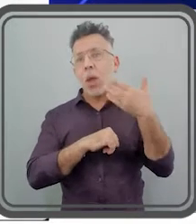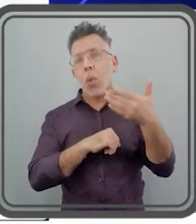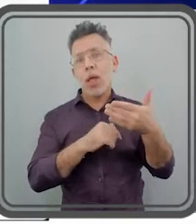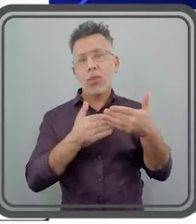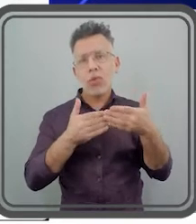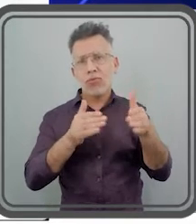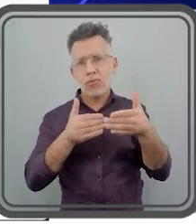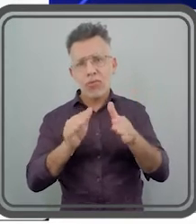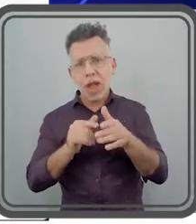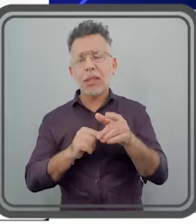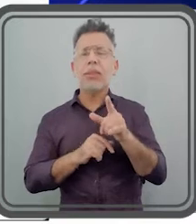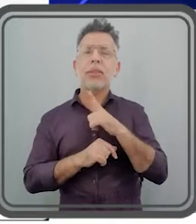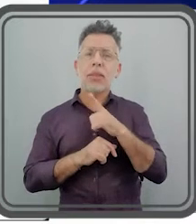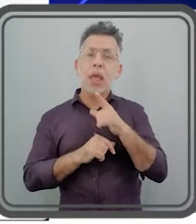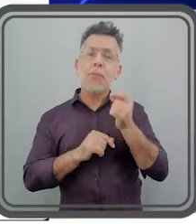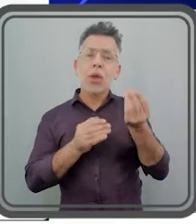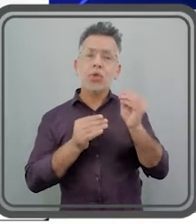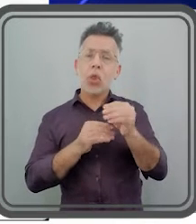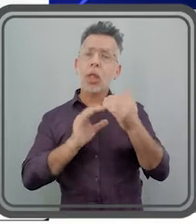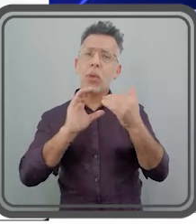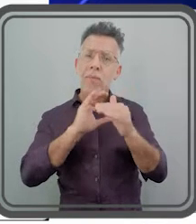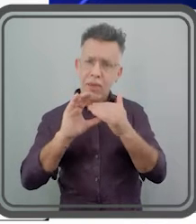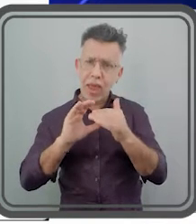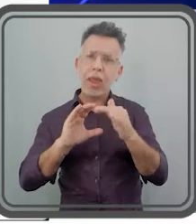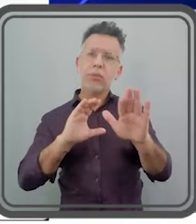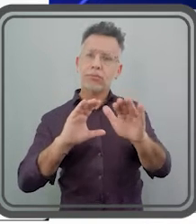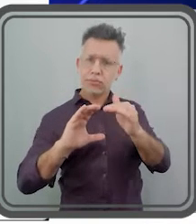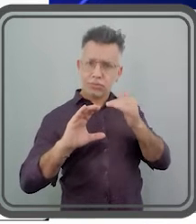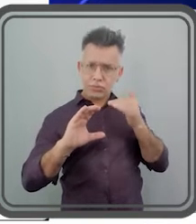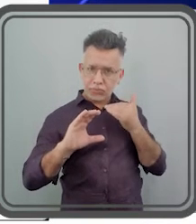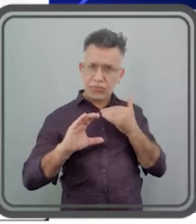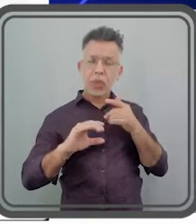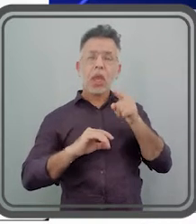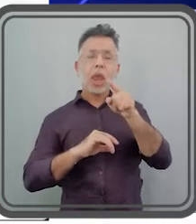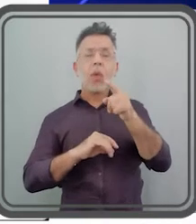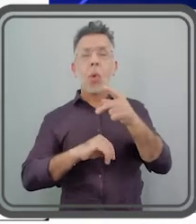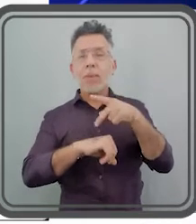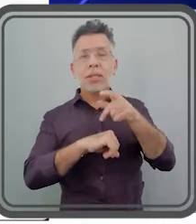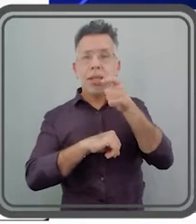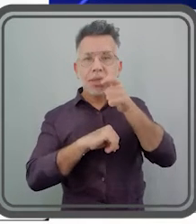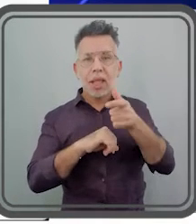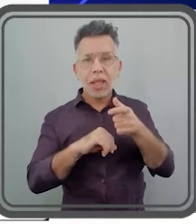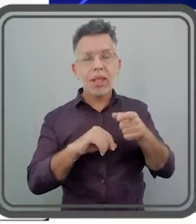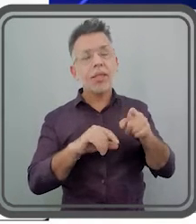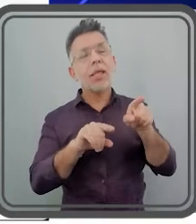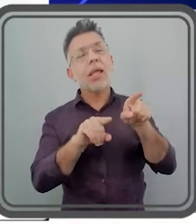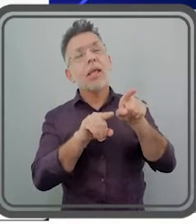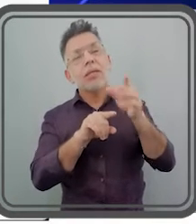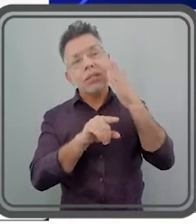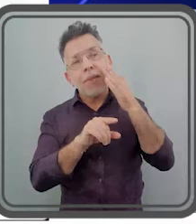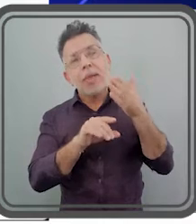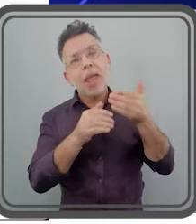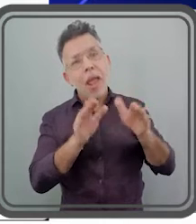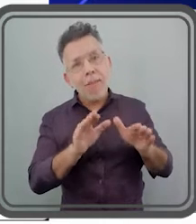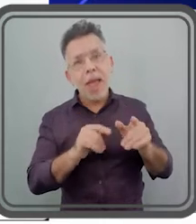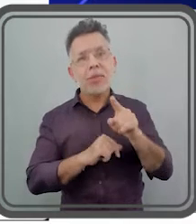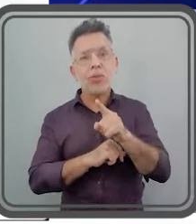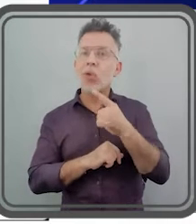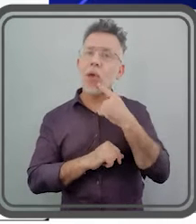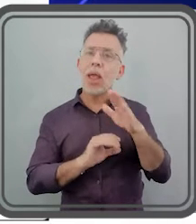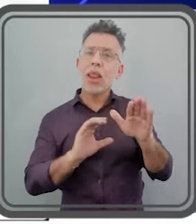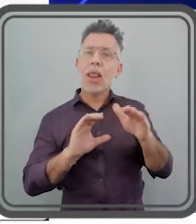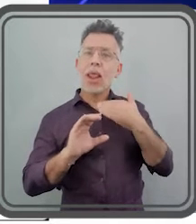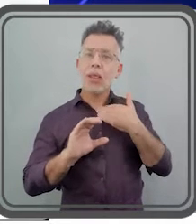quando é que vai amanhã aí vai ter sensibilização a pode colocar o e-mail dela e registrar Qual o país que ela tem interesse de receber um alerta e quando vai estiver